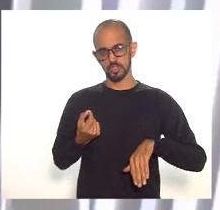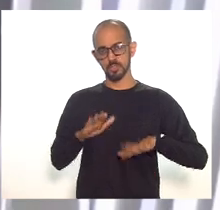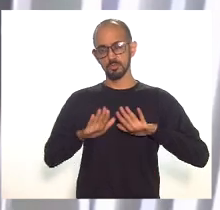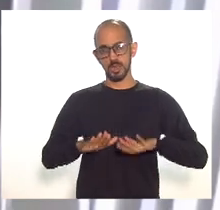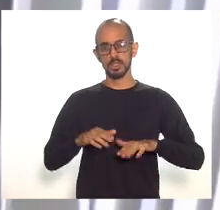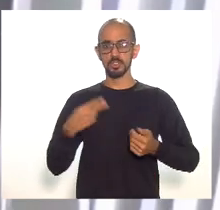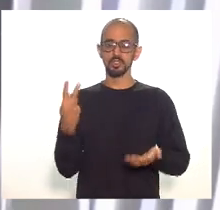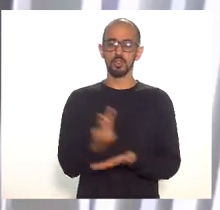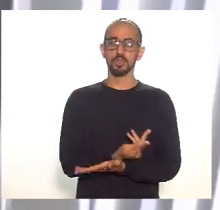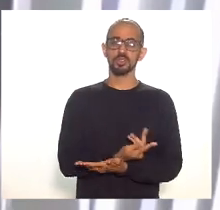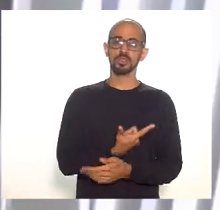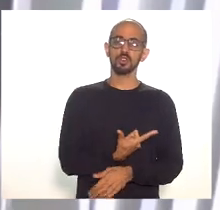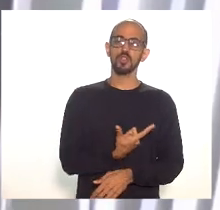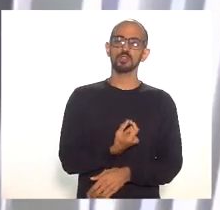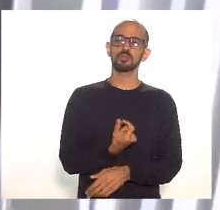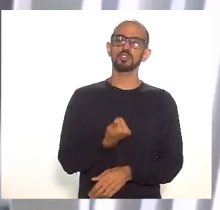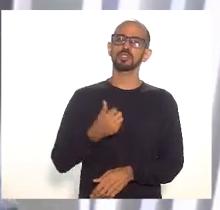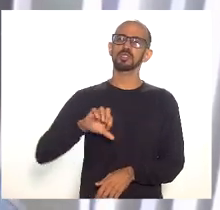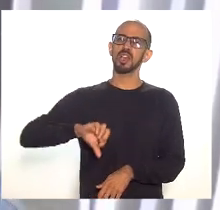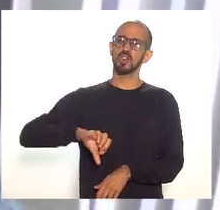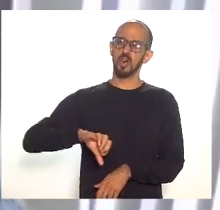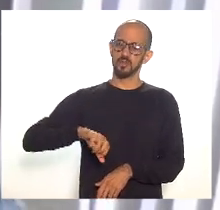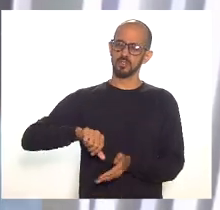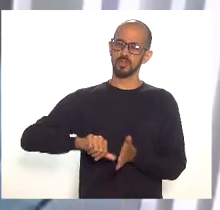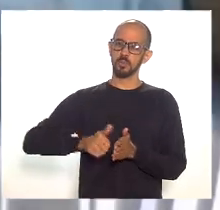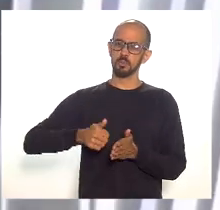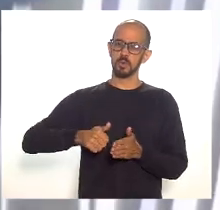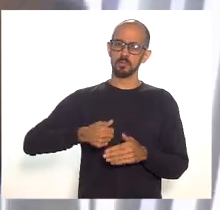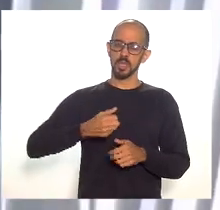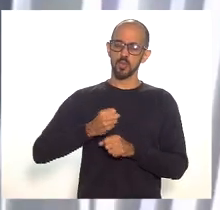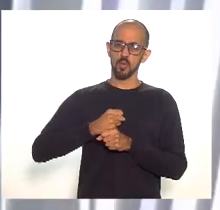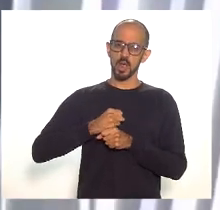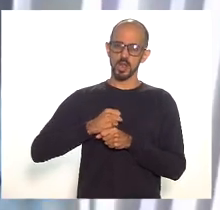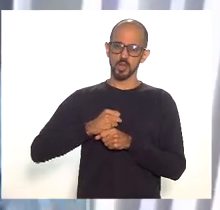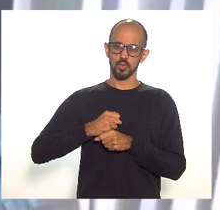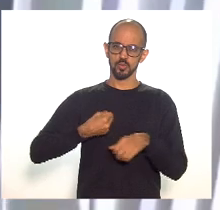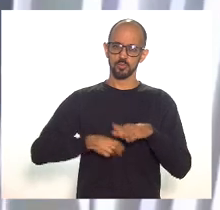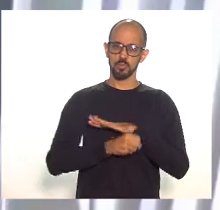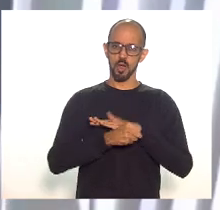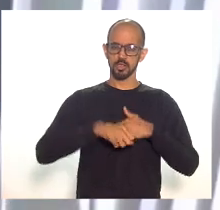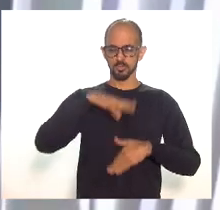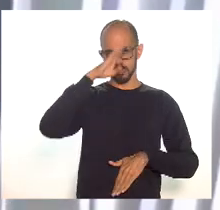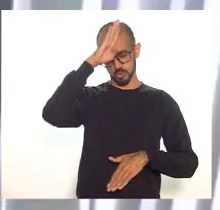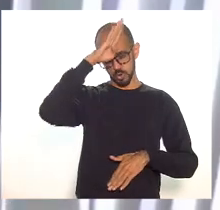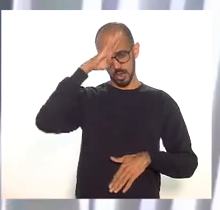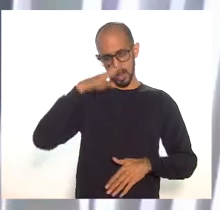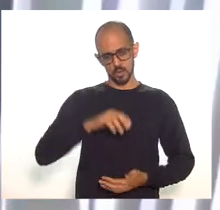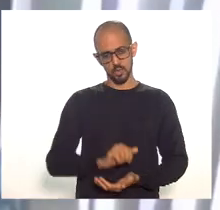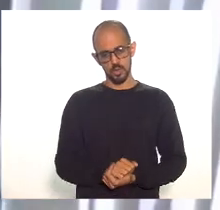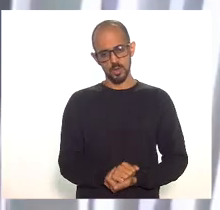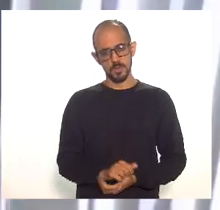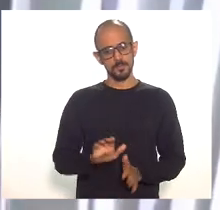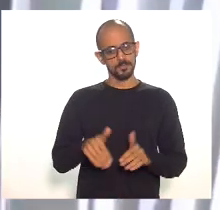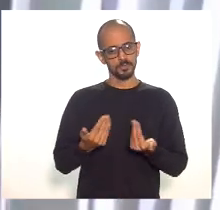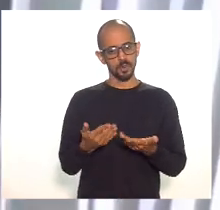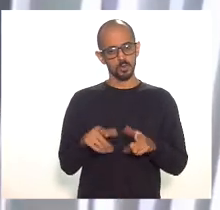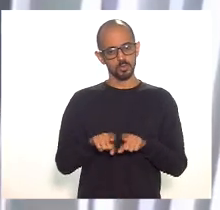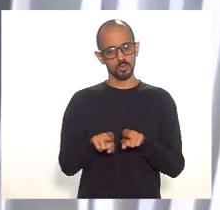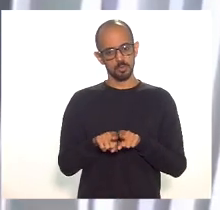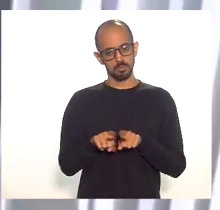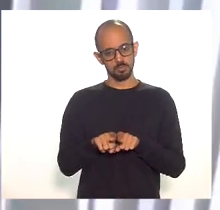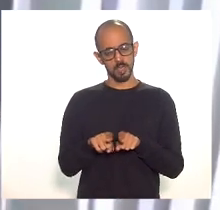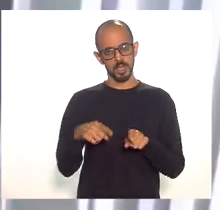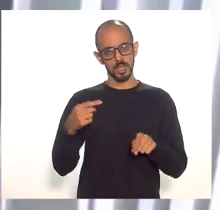acontecendo ao longo de 2019, primeiro ano do governo Bolsonaro. Portanto, quero que fazer essa manifestação também na linha de Vossa Excelência, quando